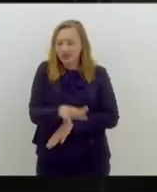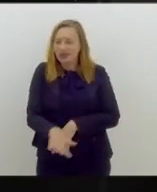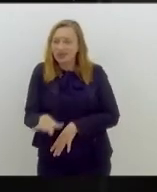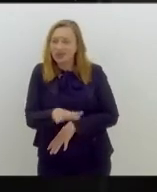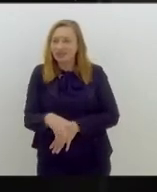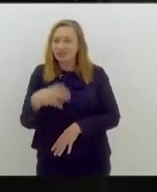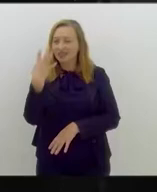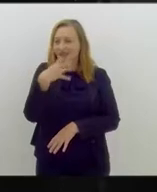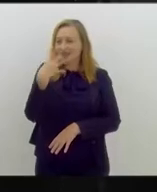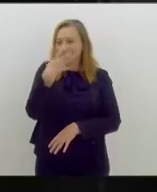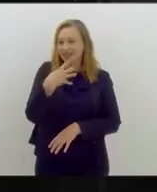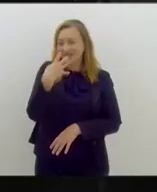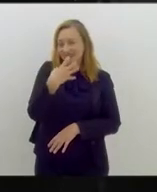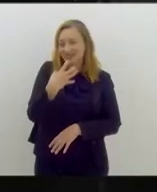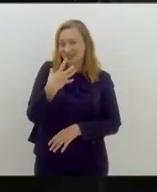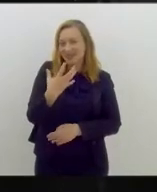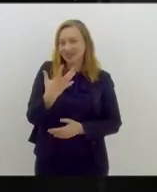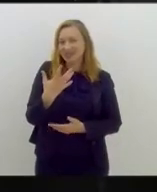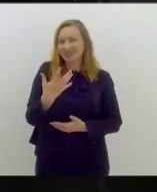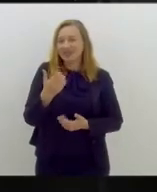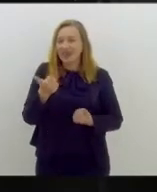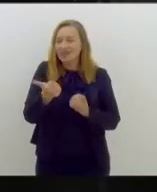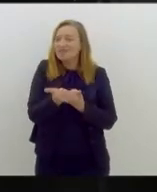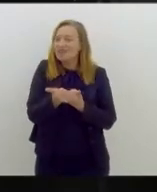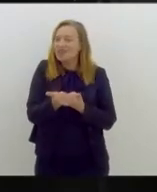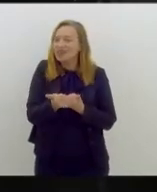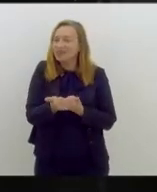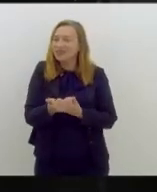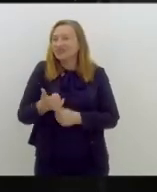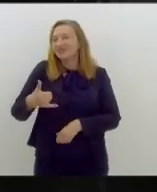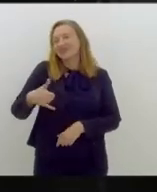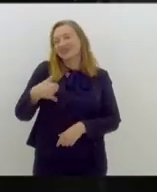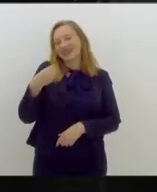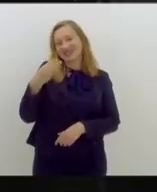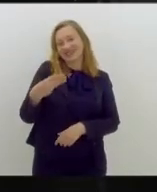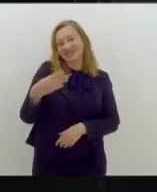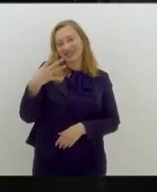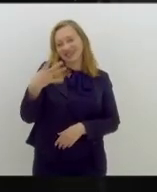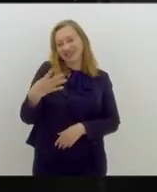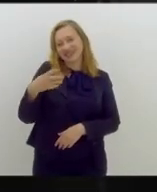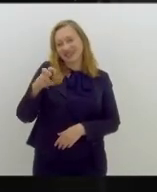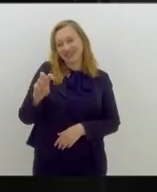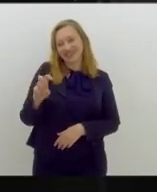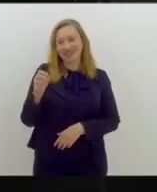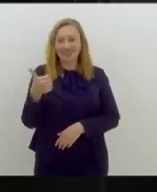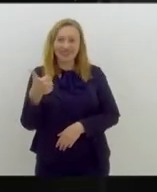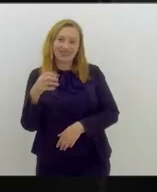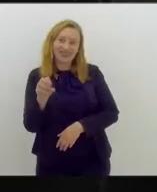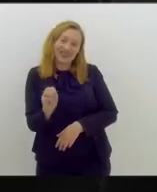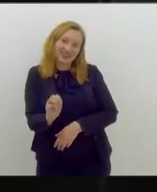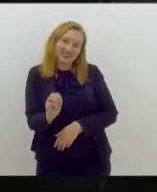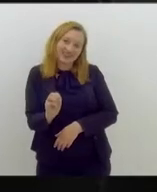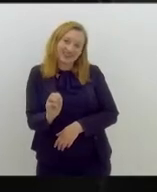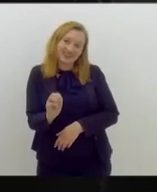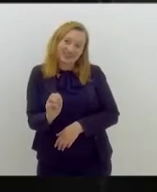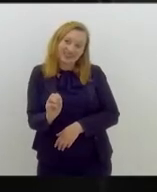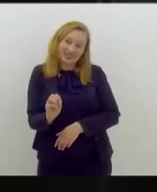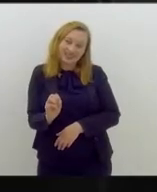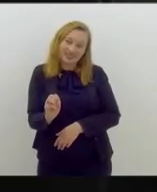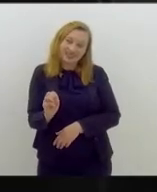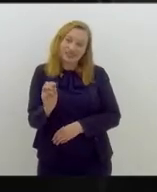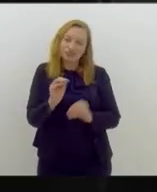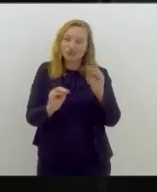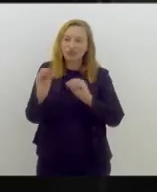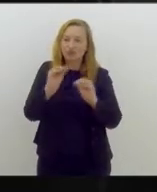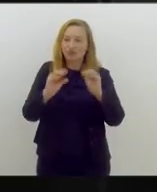Meu Dingo prestando apoio crianças de três aninhos de quatro de cinco de 10 deixar que o